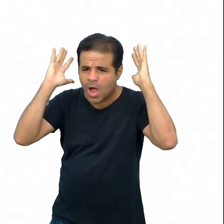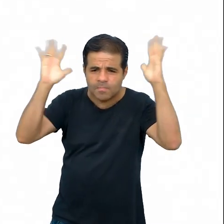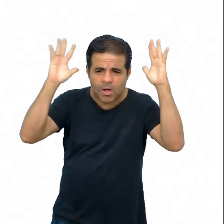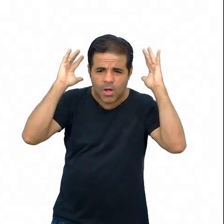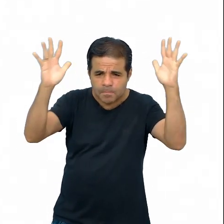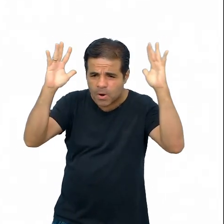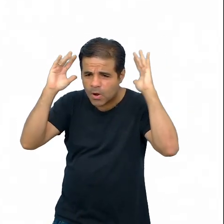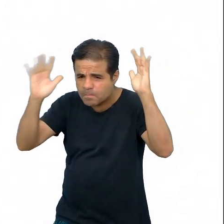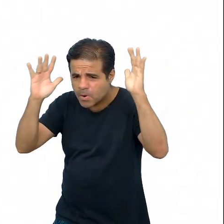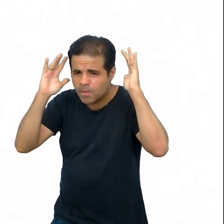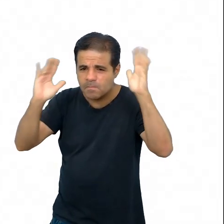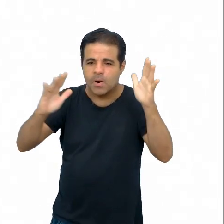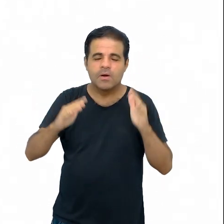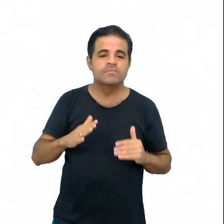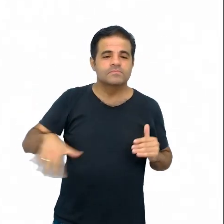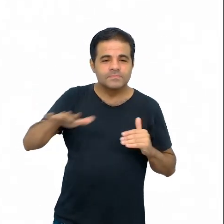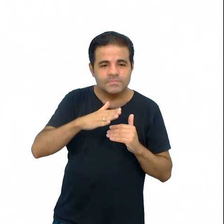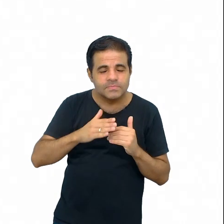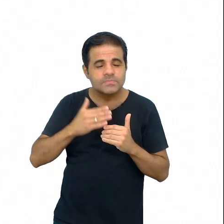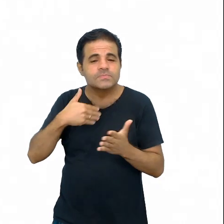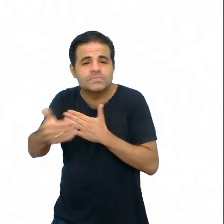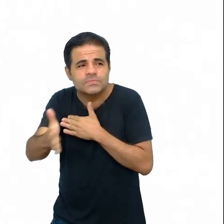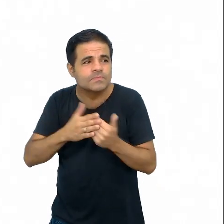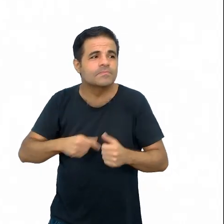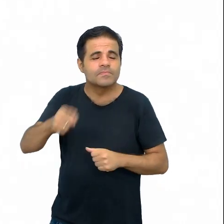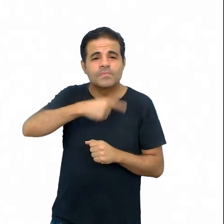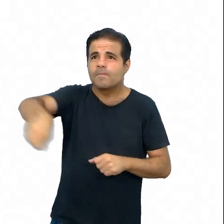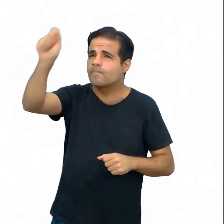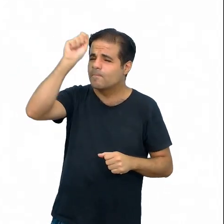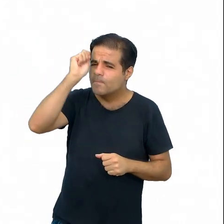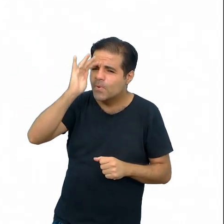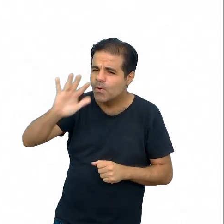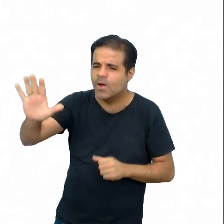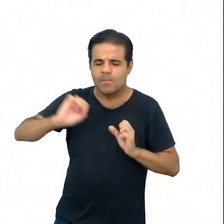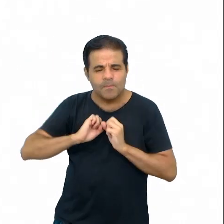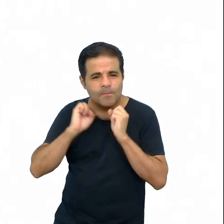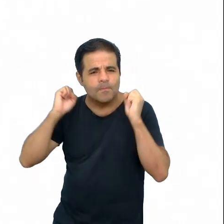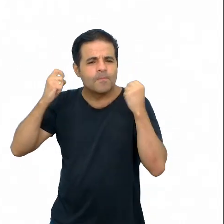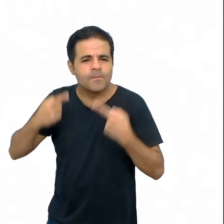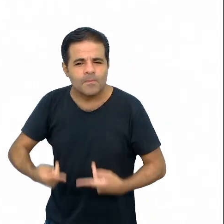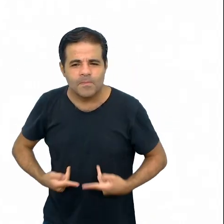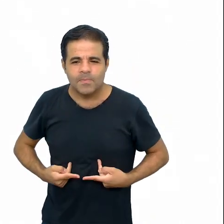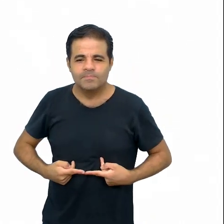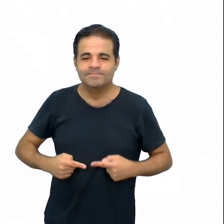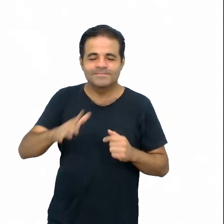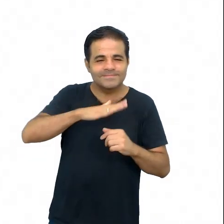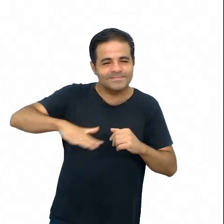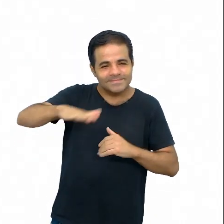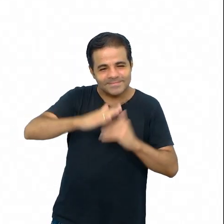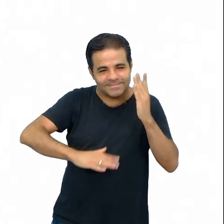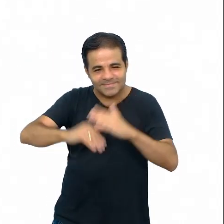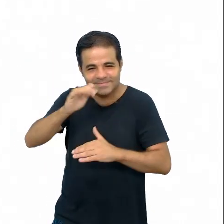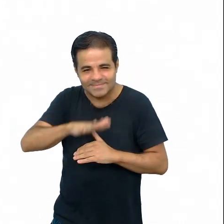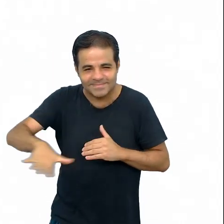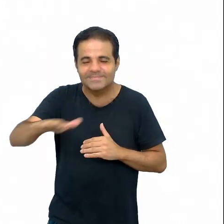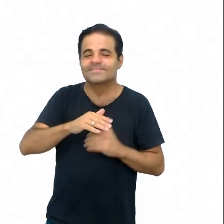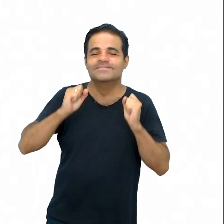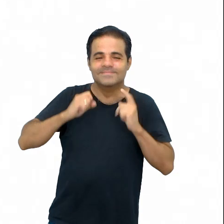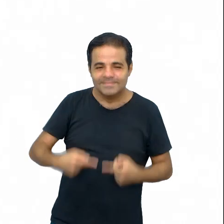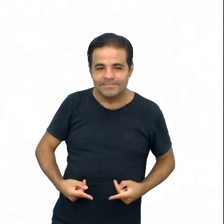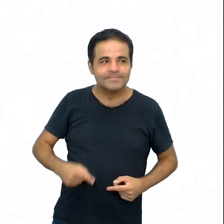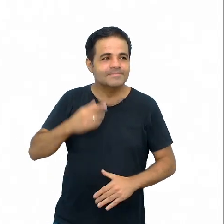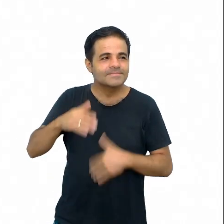né, de qualquer língua, né, pensando assim na humanidade, no ser humano, inicia-se primeiro